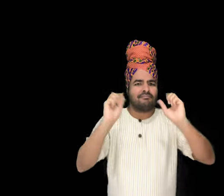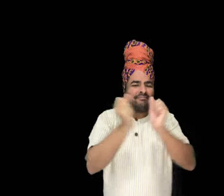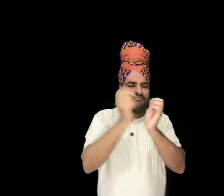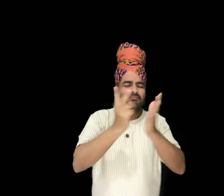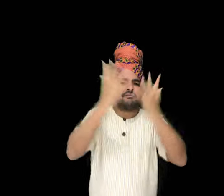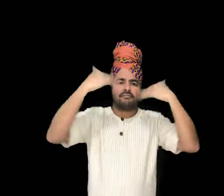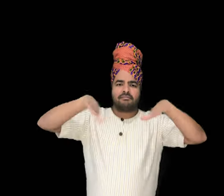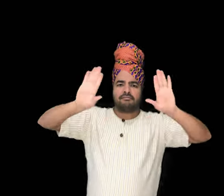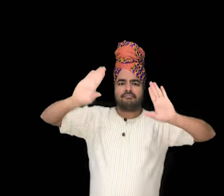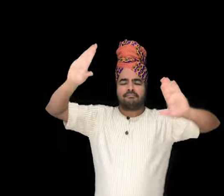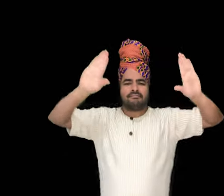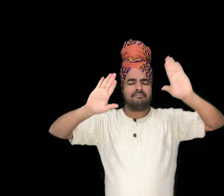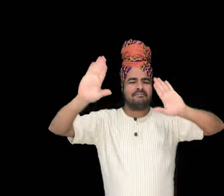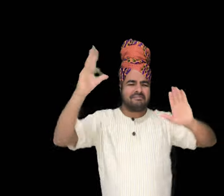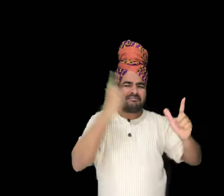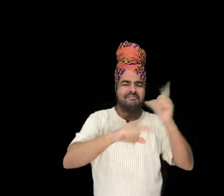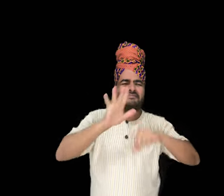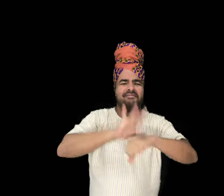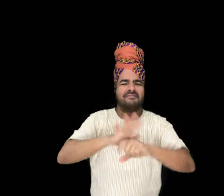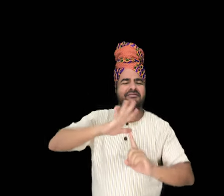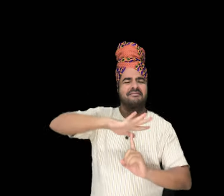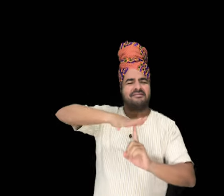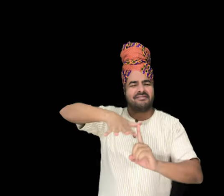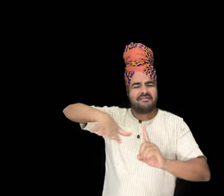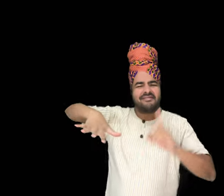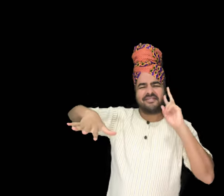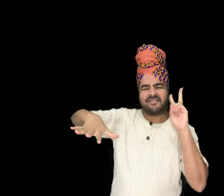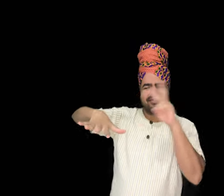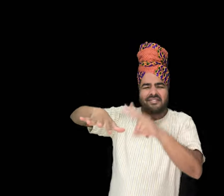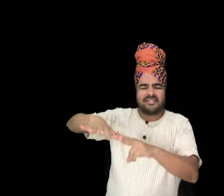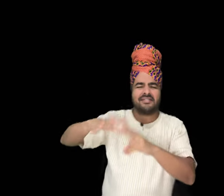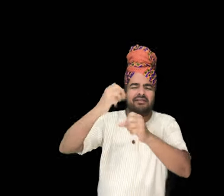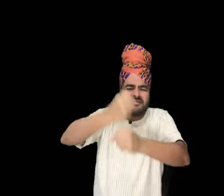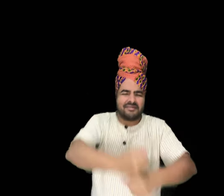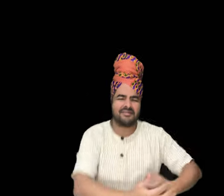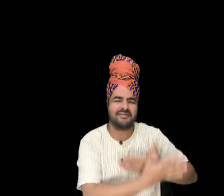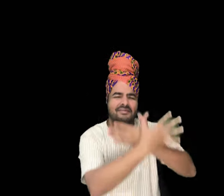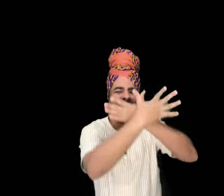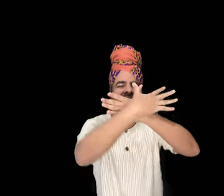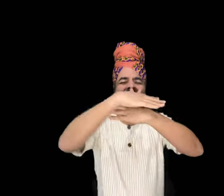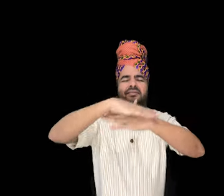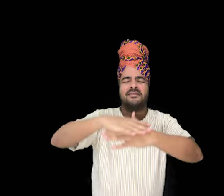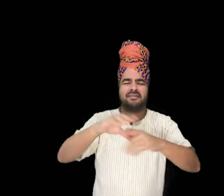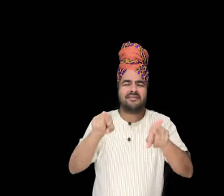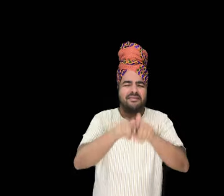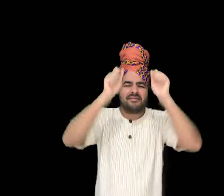folha do tempo Já carregou tocar choro de obatalá e omulú